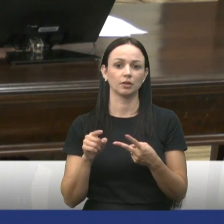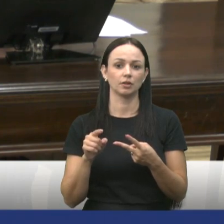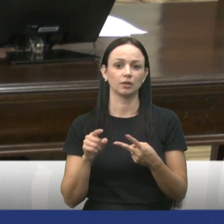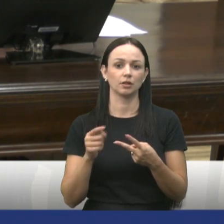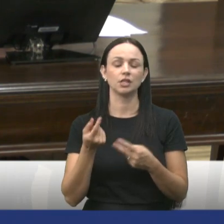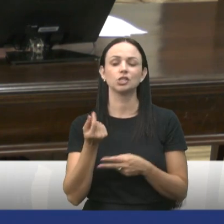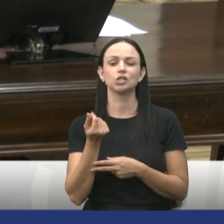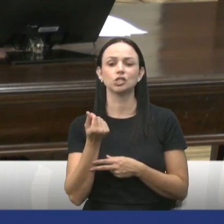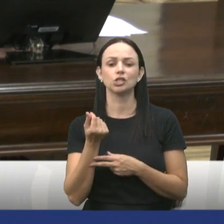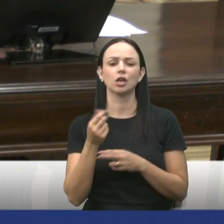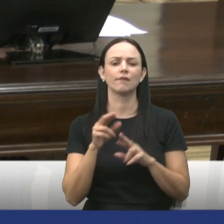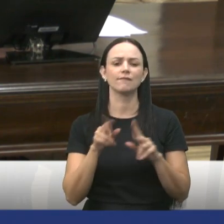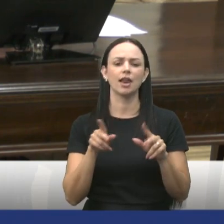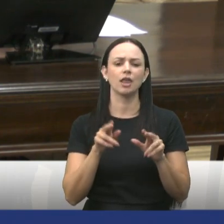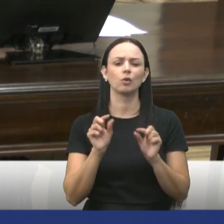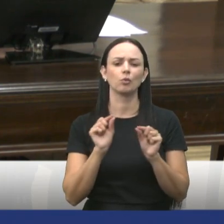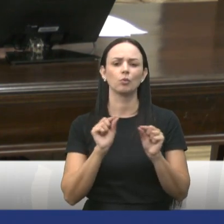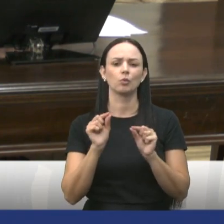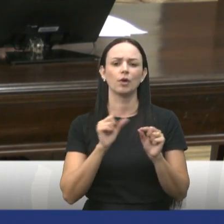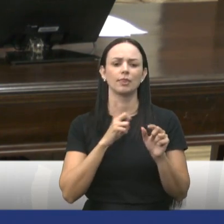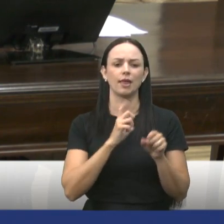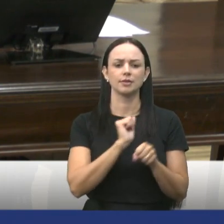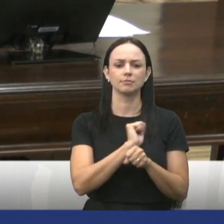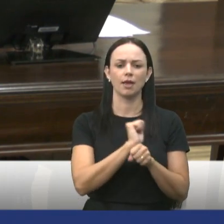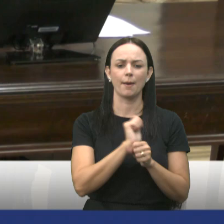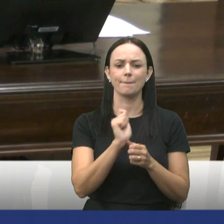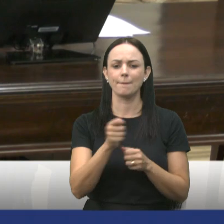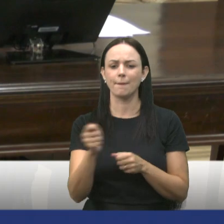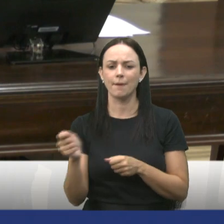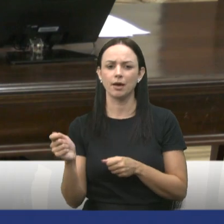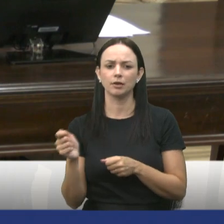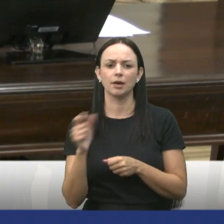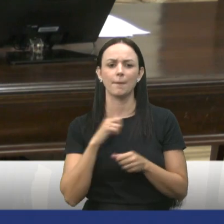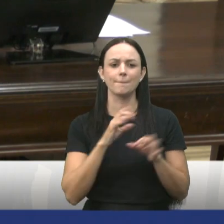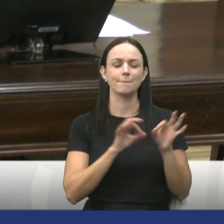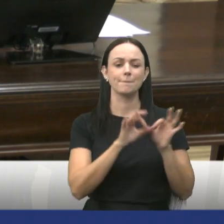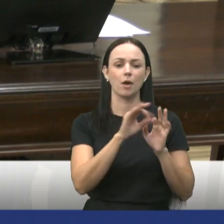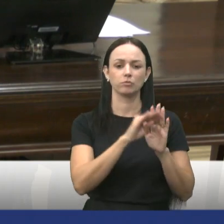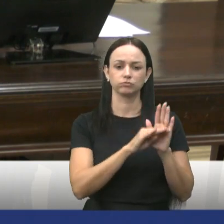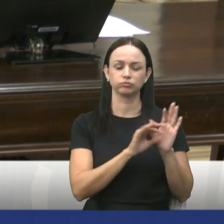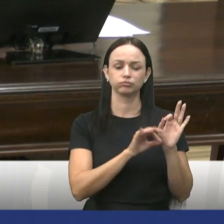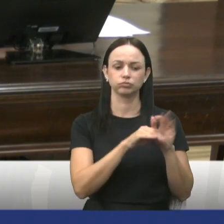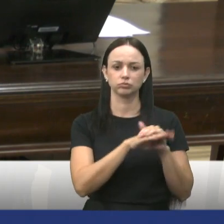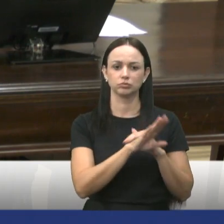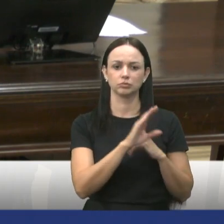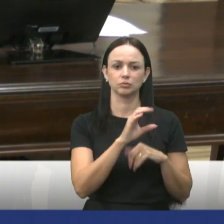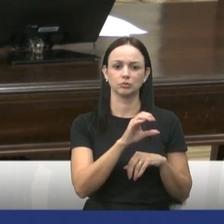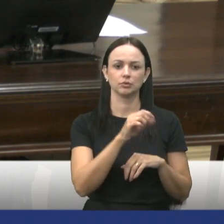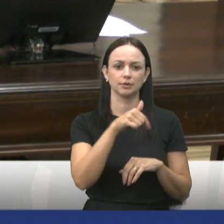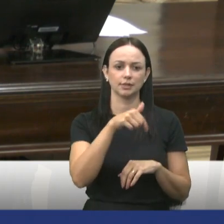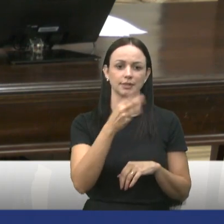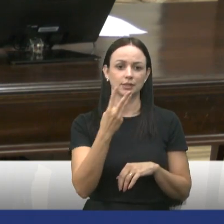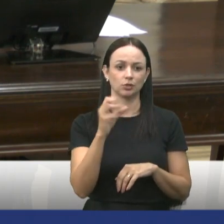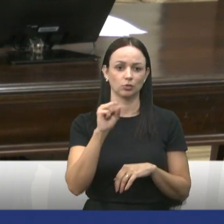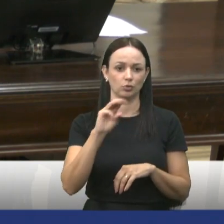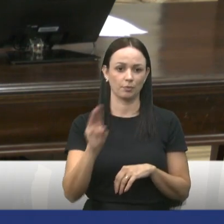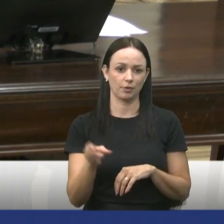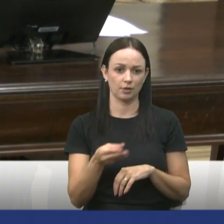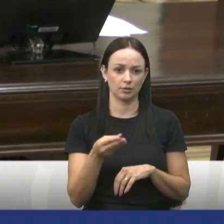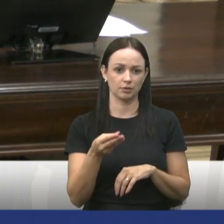está programado ou é? O que está programado da corrente é 738 milhões,